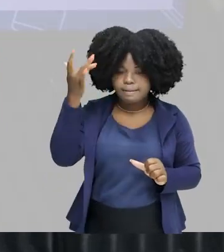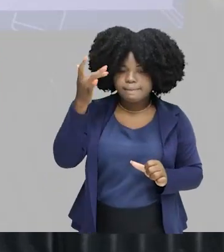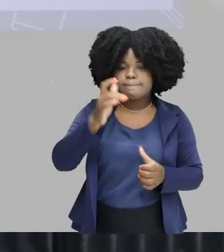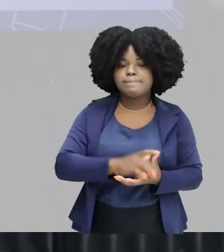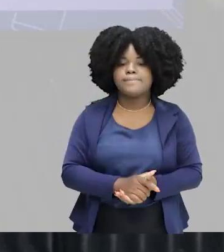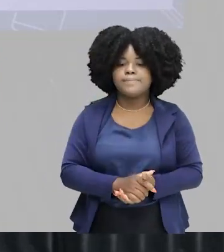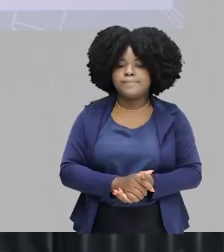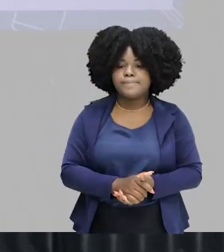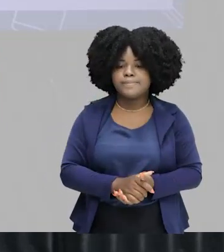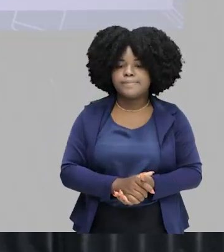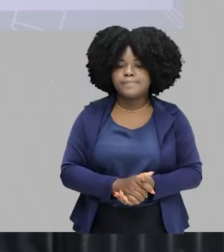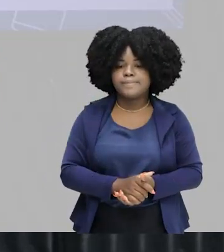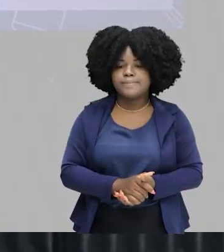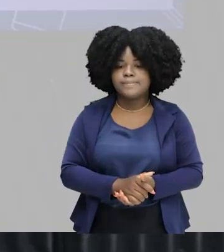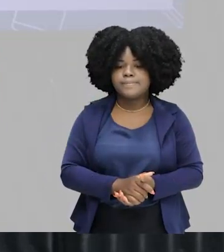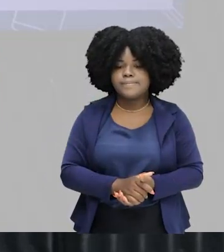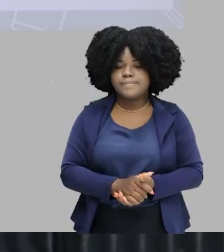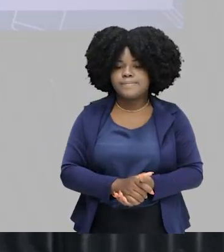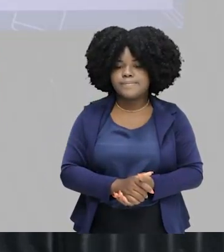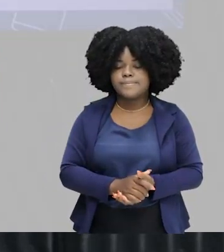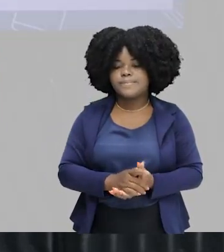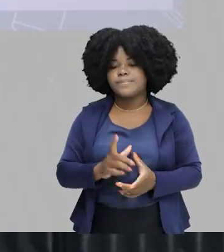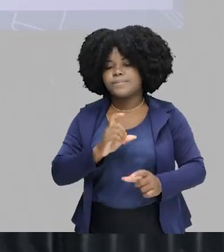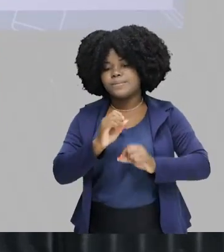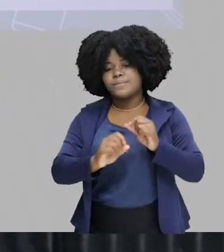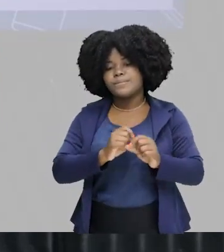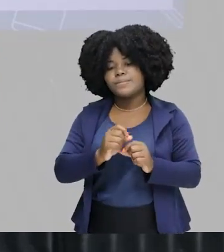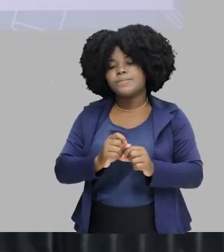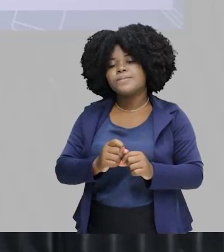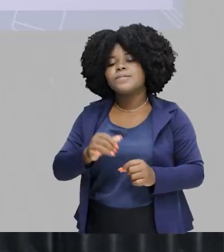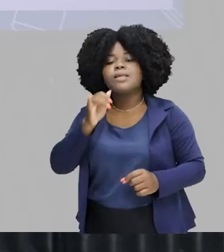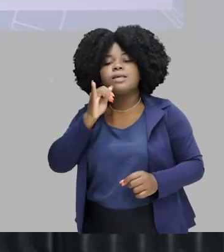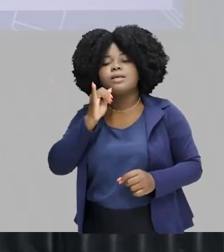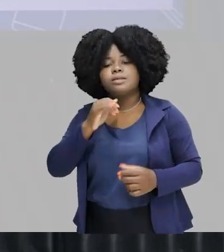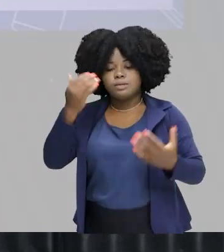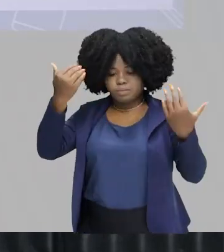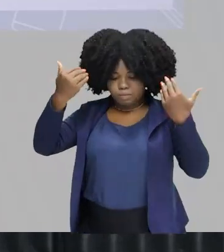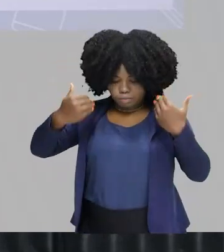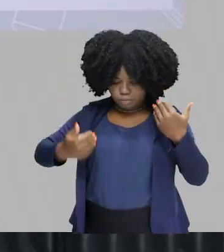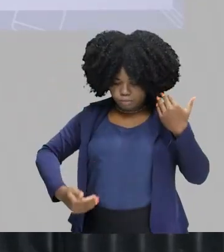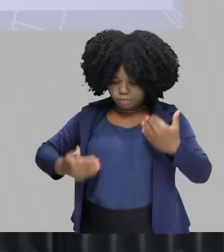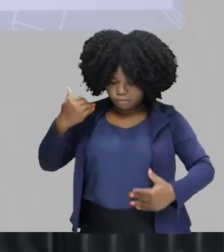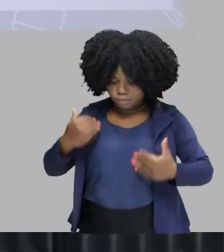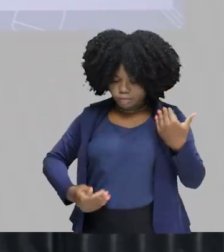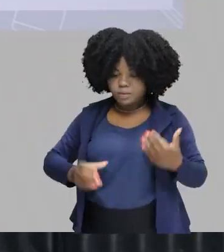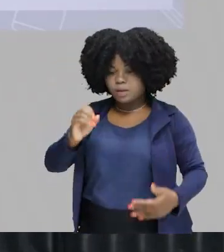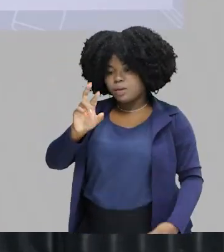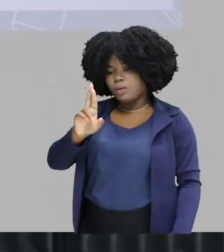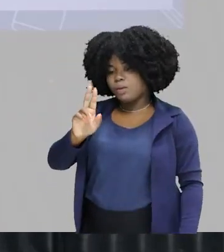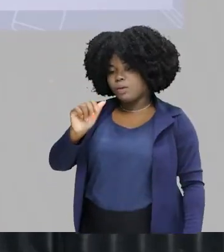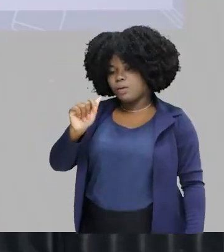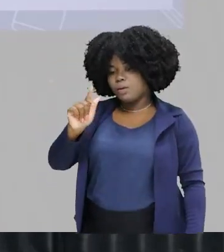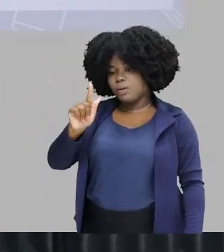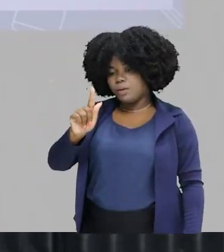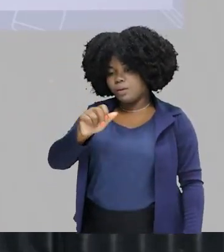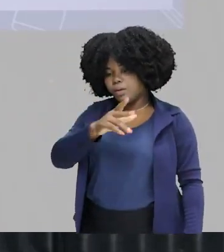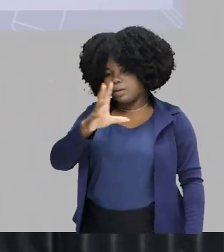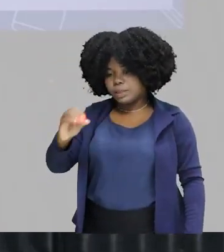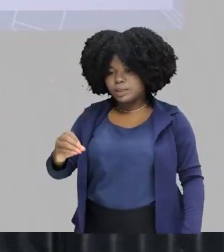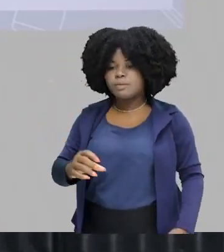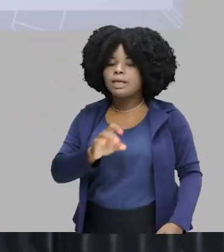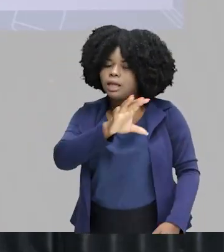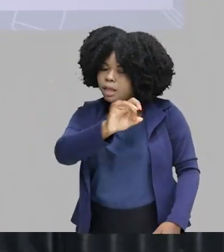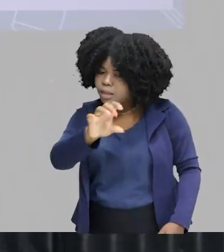quê? Organismo. No organismo, os órgãos funcionam de maneira, né, harmoniosa, cada um cumprindo a sua